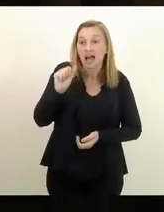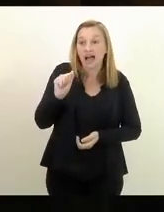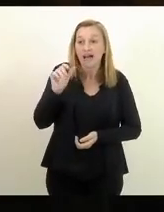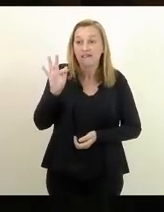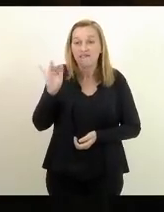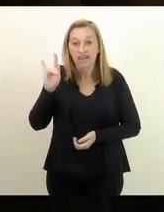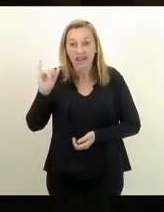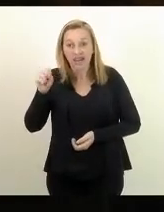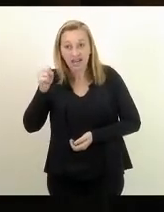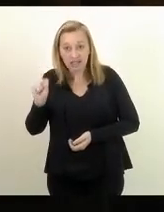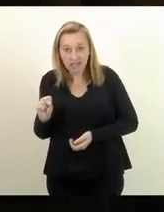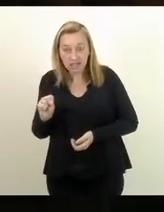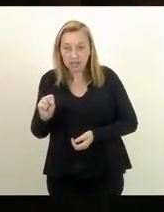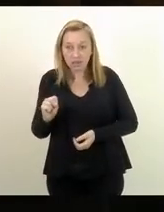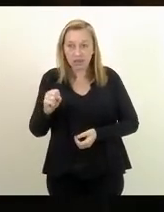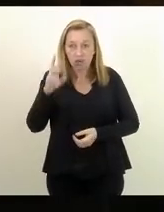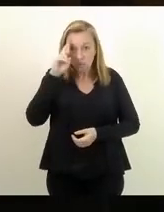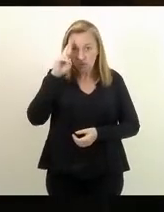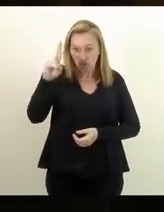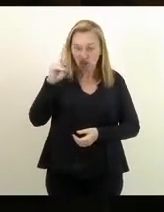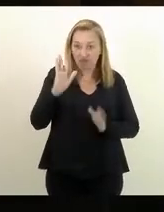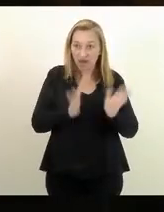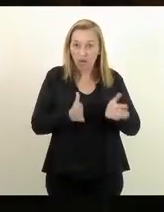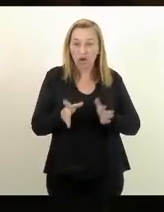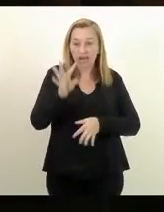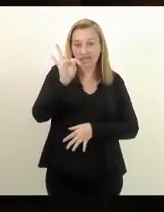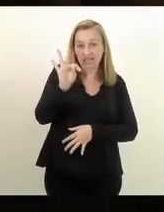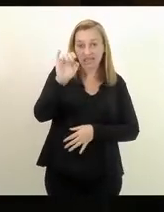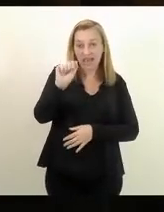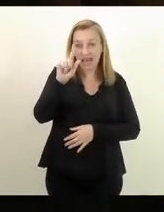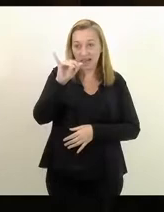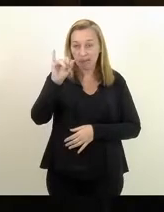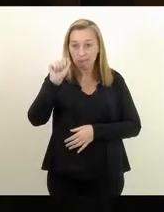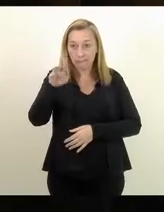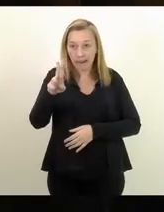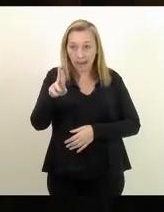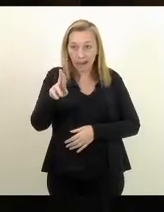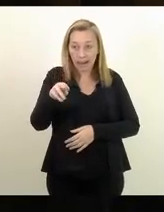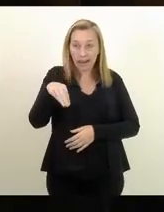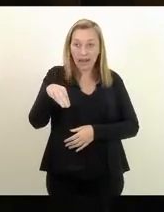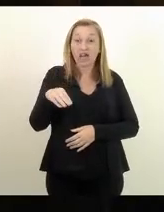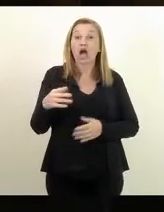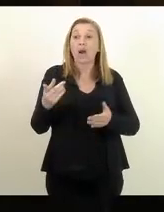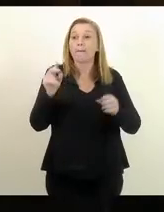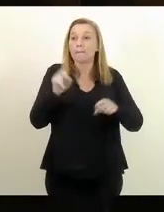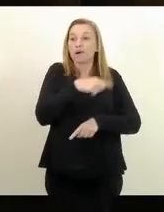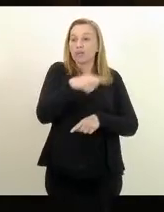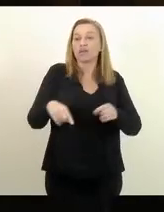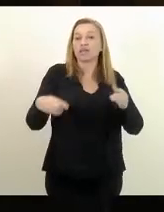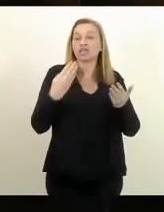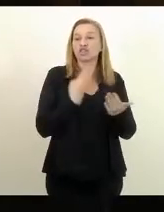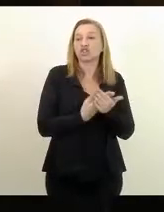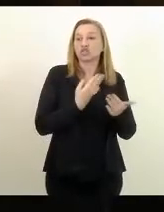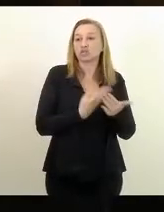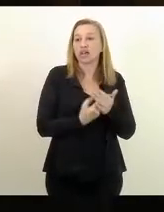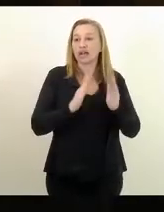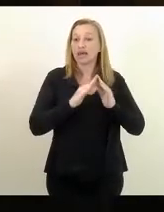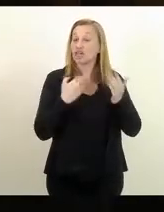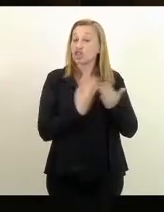sob o comando do Talibã agora, são proibidas de estudar em escolas ou universidades.